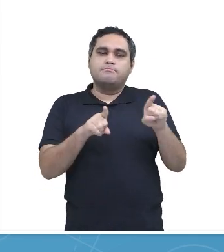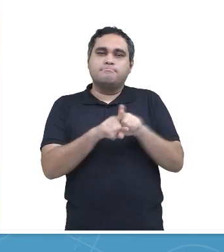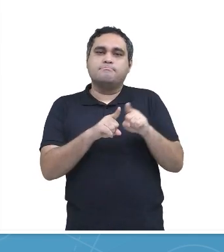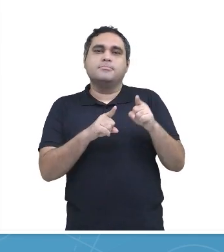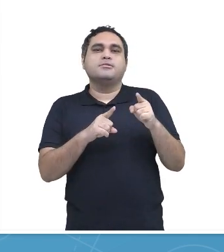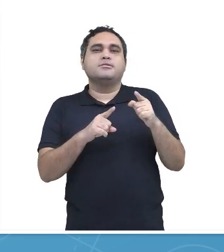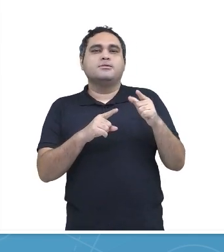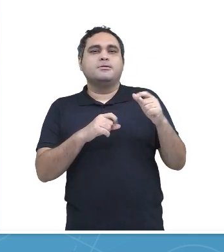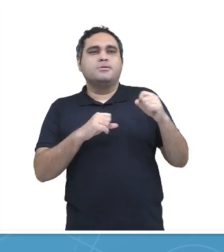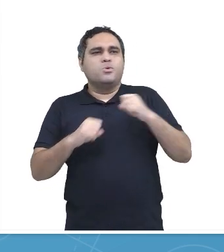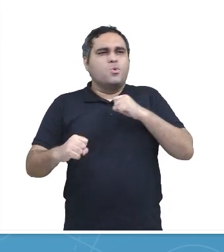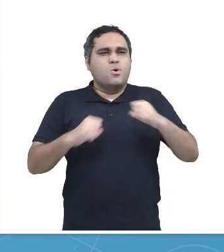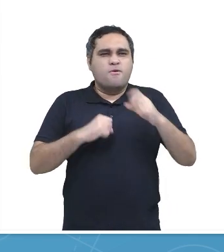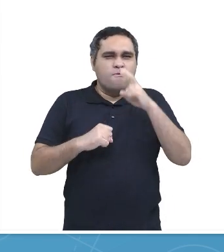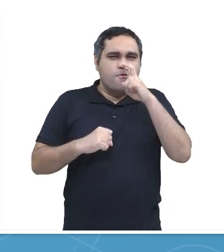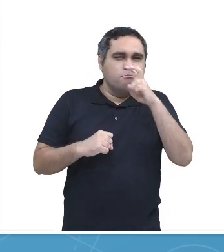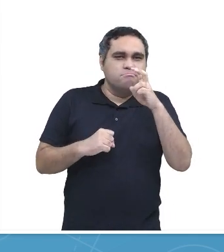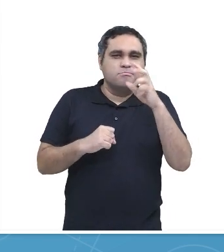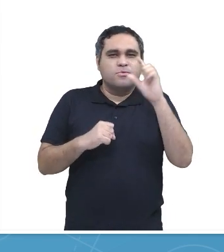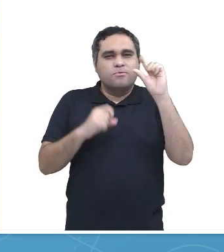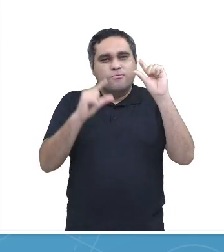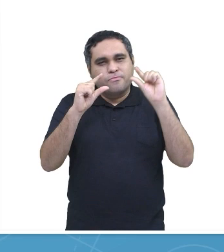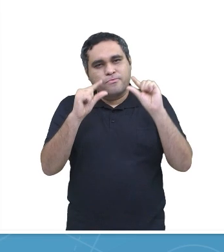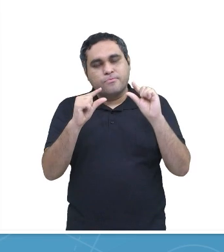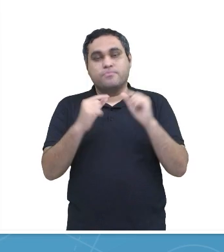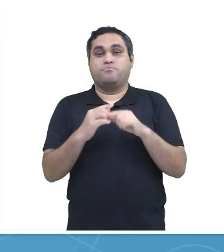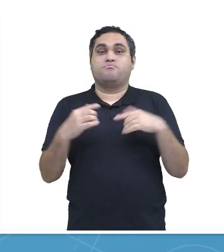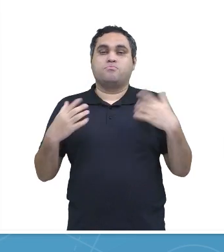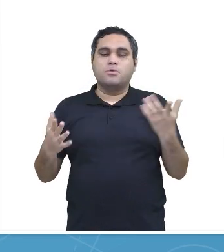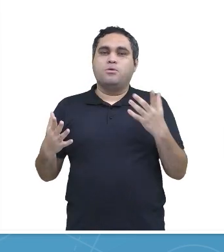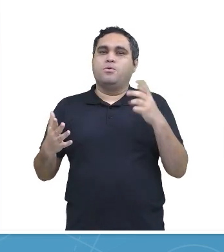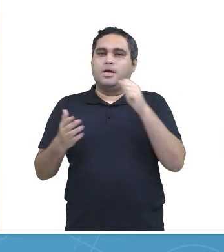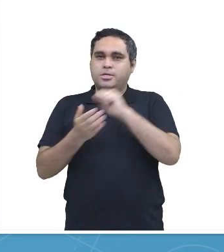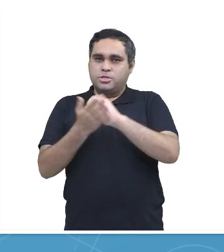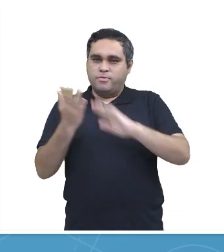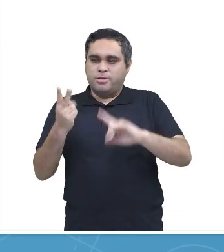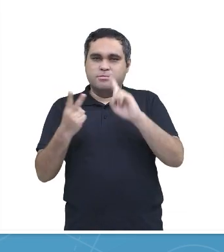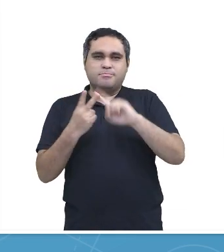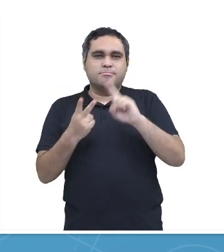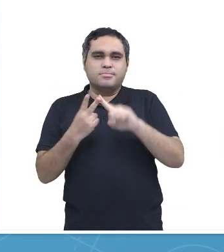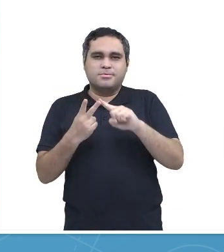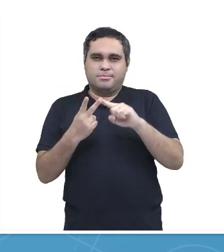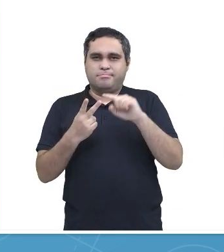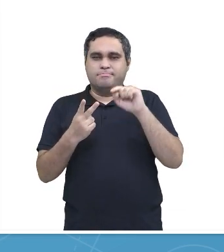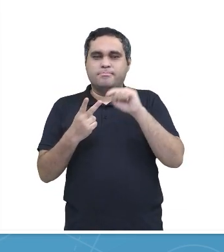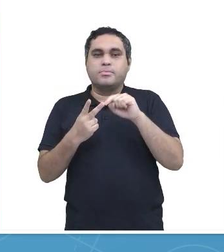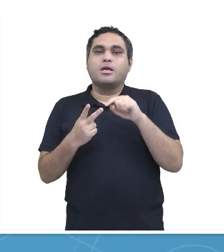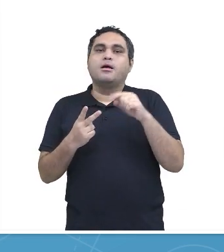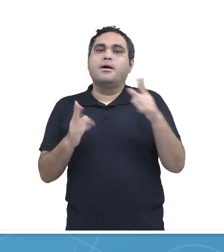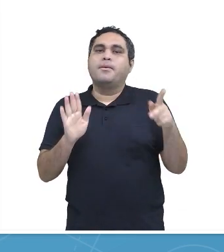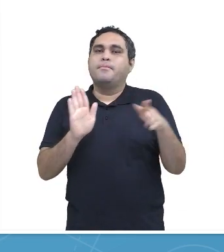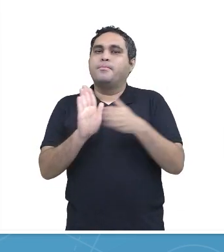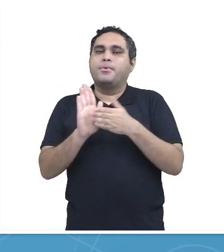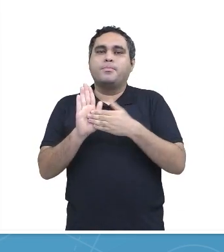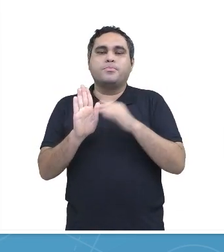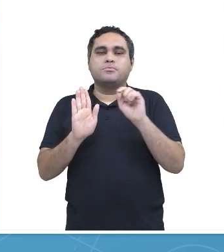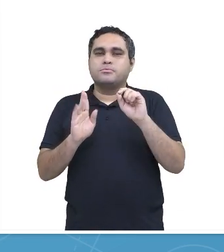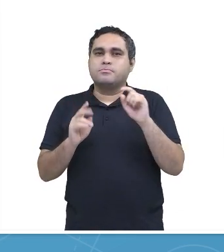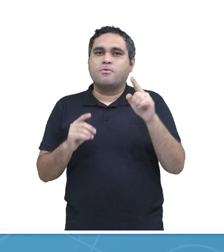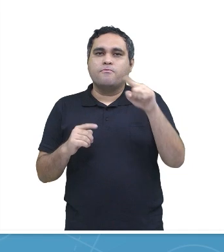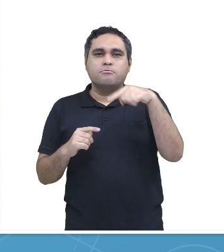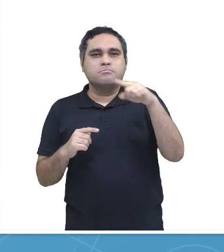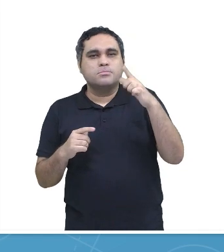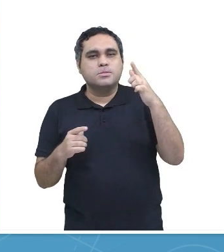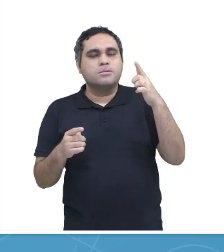físicas. Então, essa atividade 2, tem como proposta analisar o poder de observação